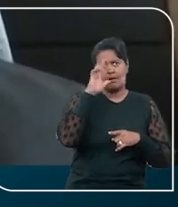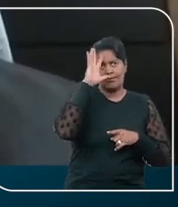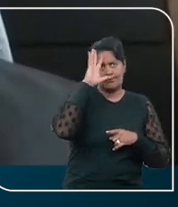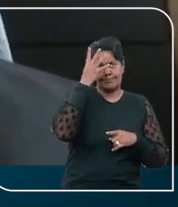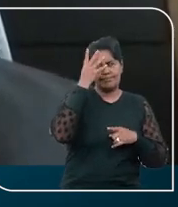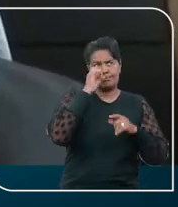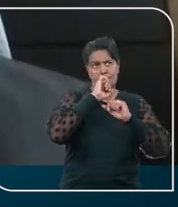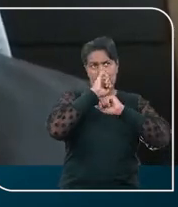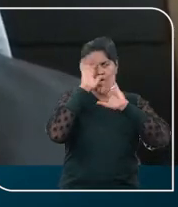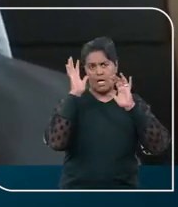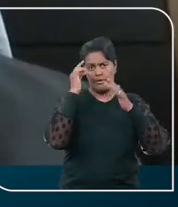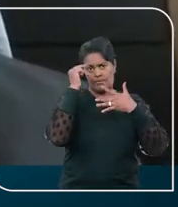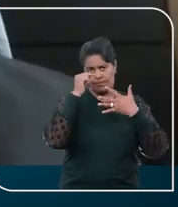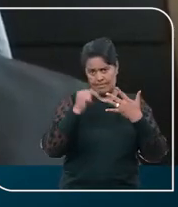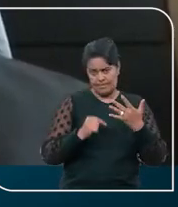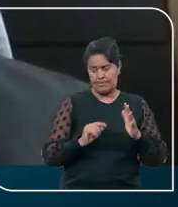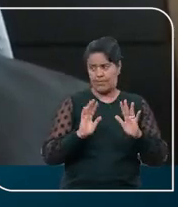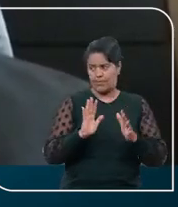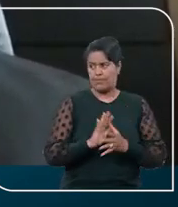fato social.